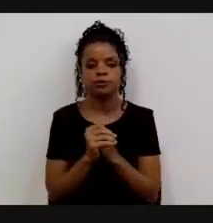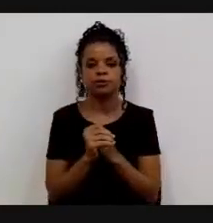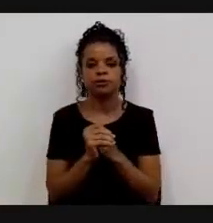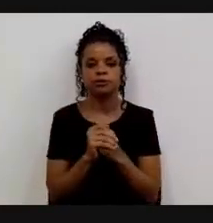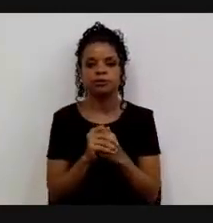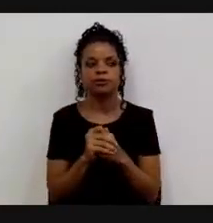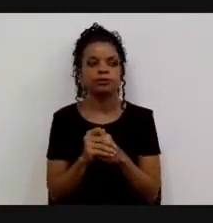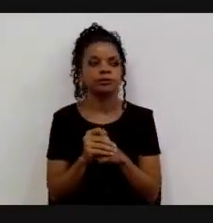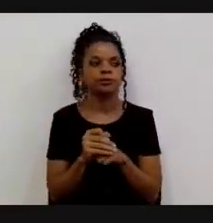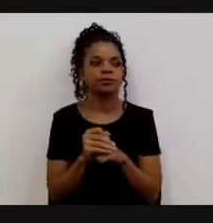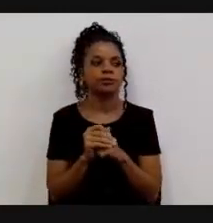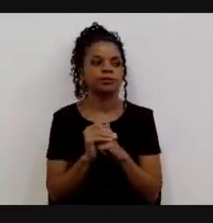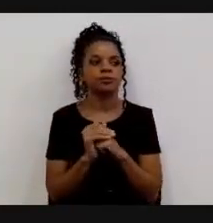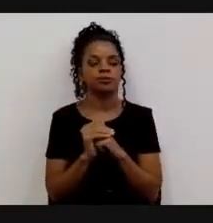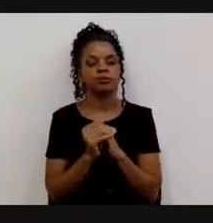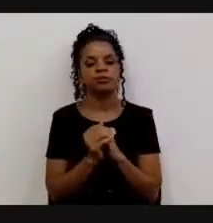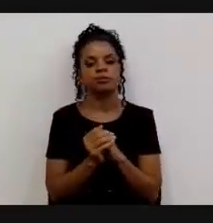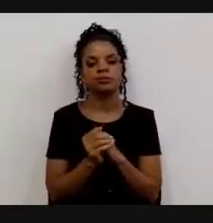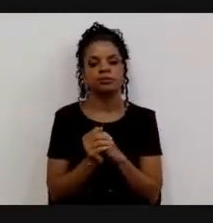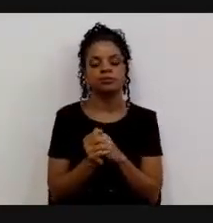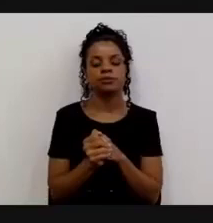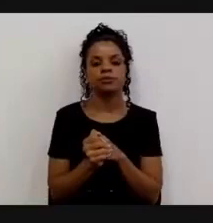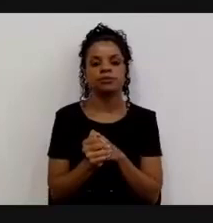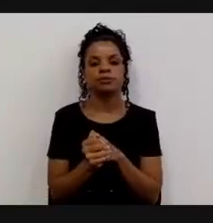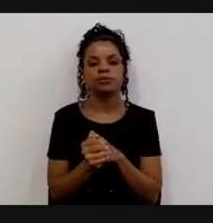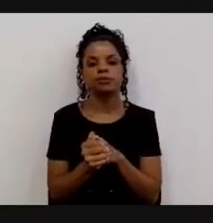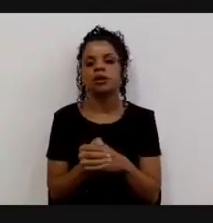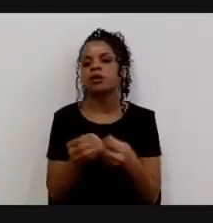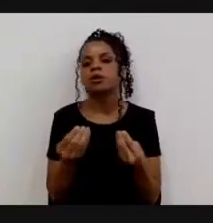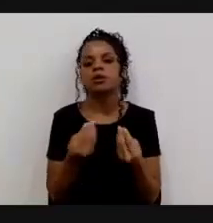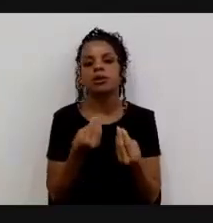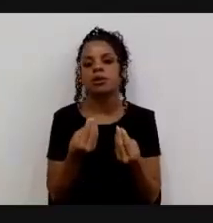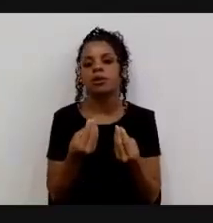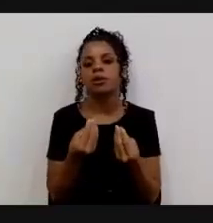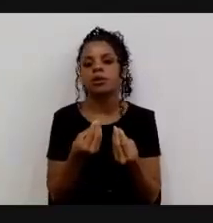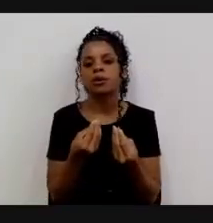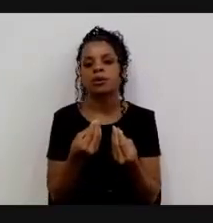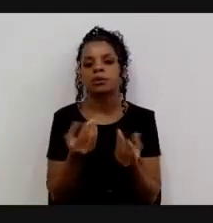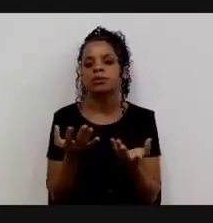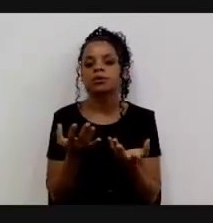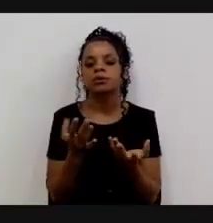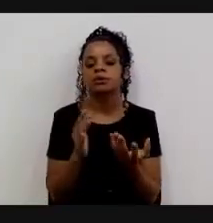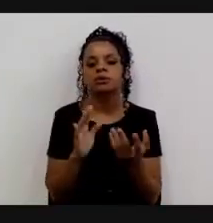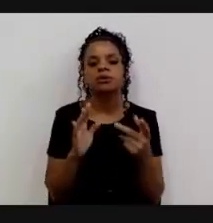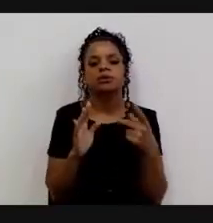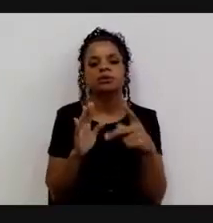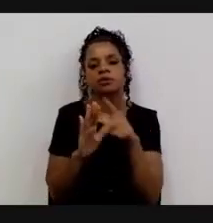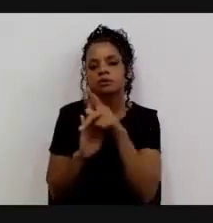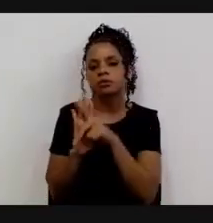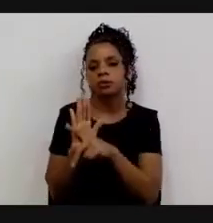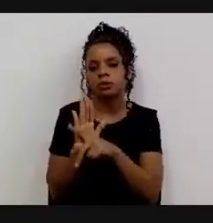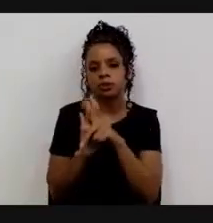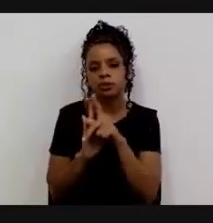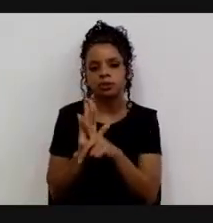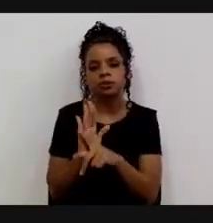pergunta. A Terezinha pergunta como é possível garantir que o projeto Imersão seja, de